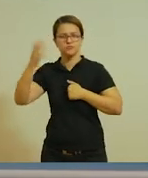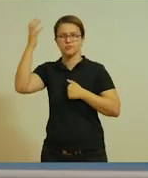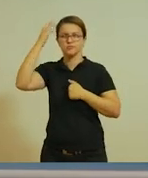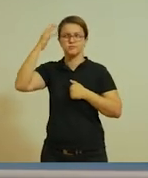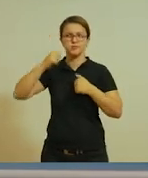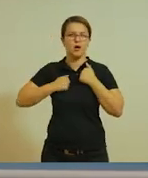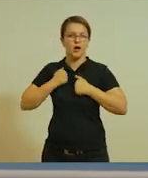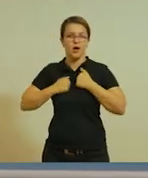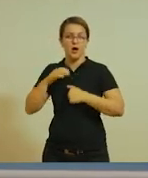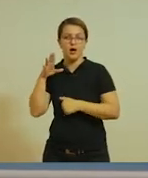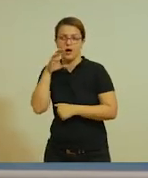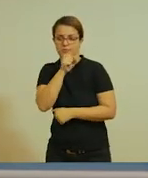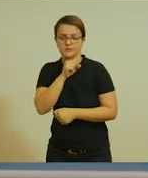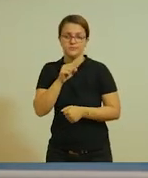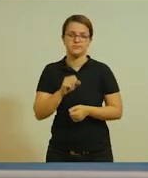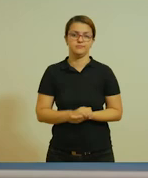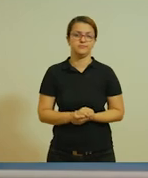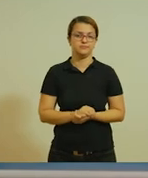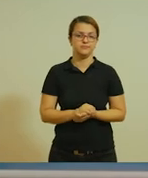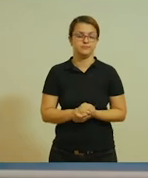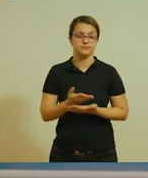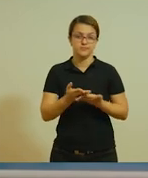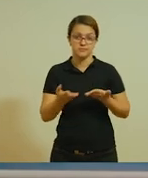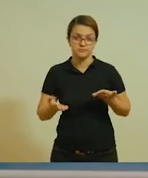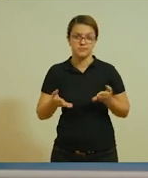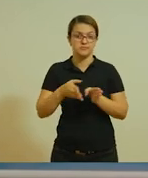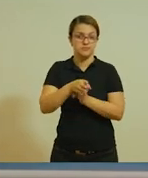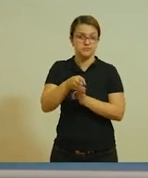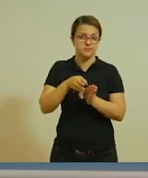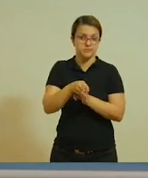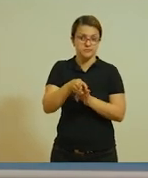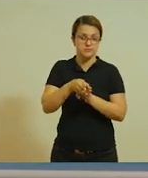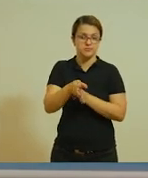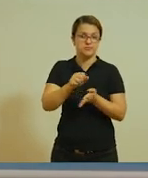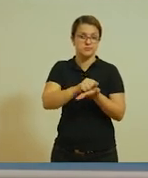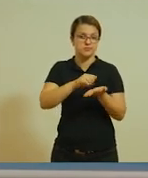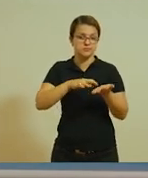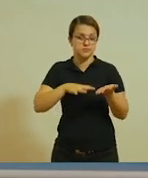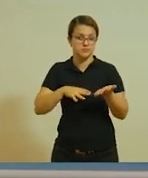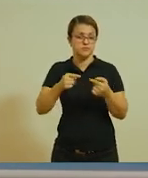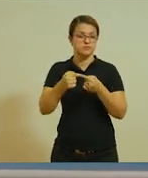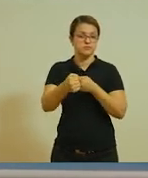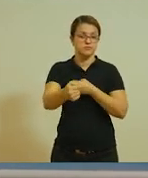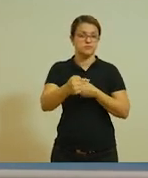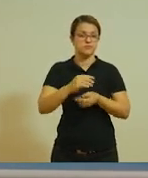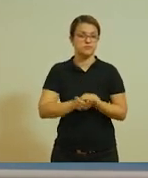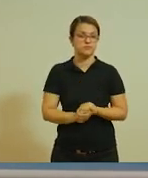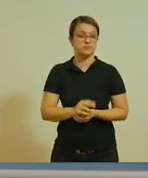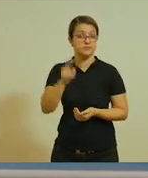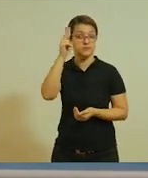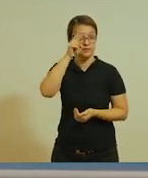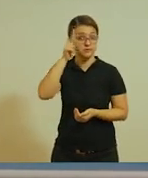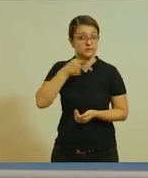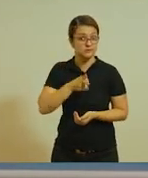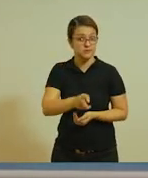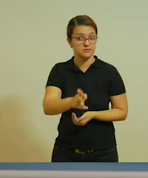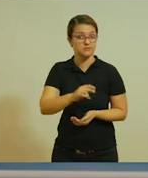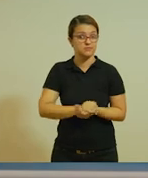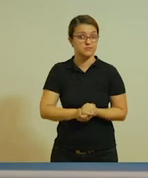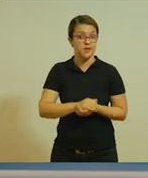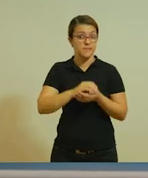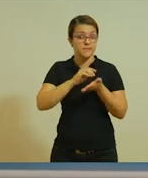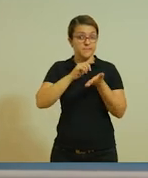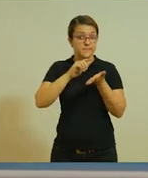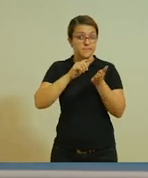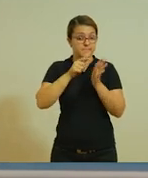ok? Bem, essas foram as orientações para vocês realizarem as atividades dessa semana. Lembrem sempre de